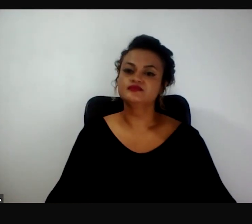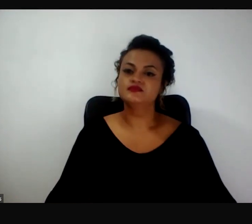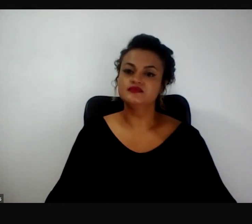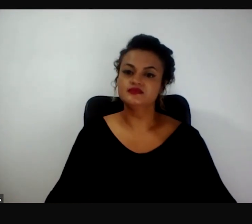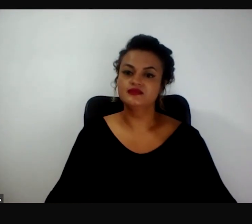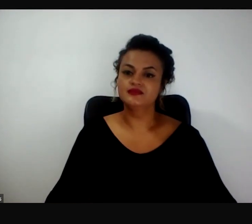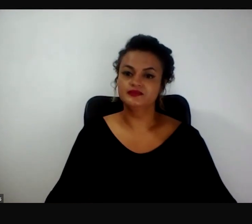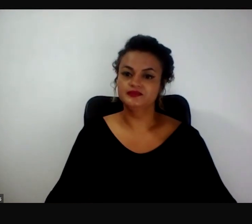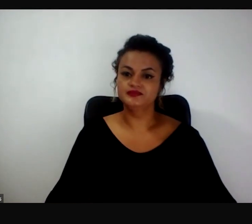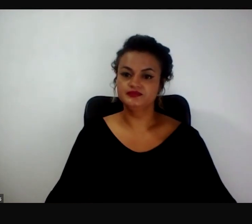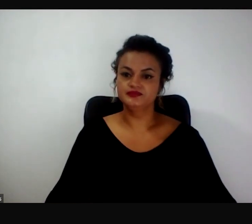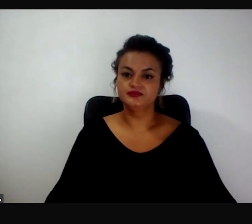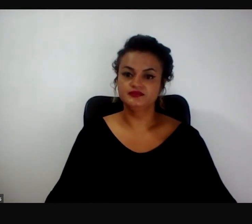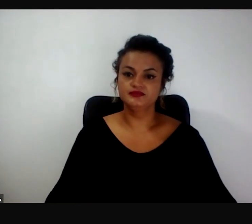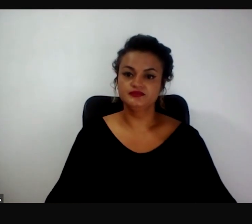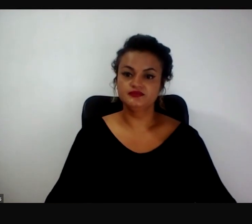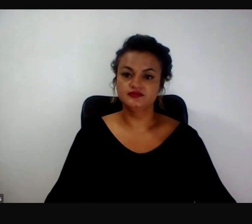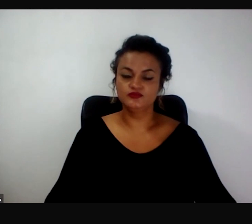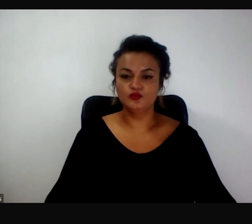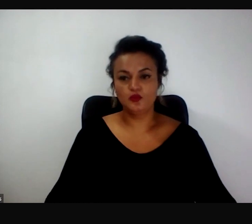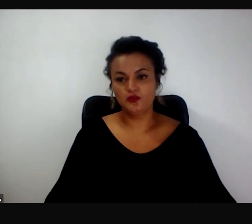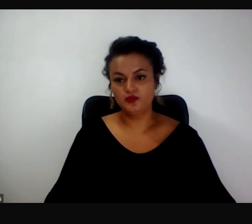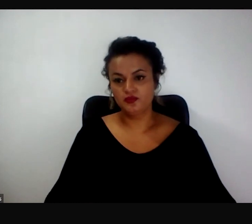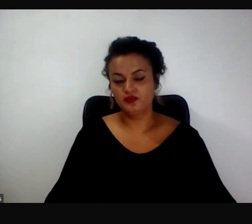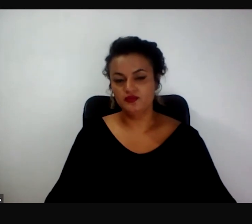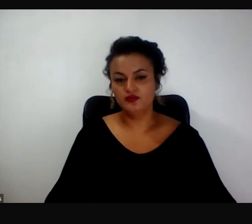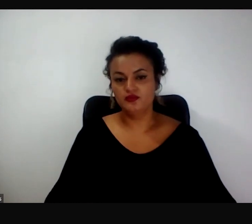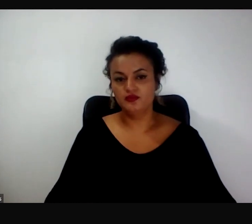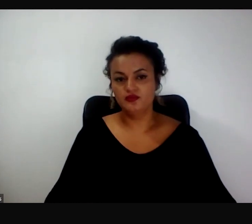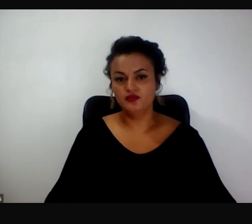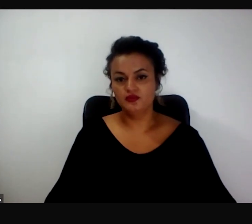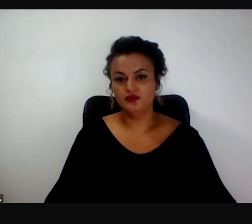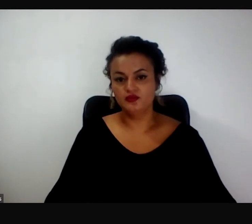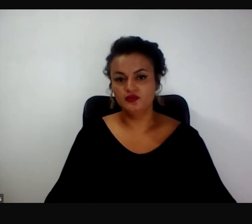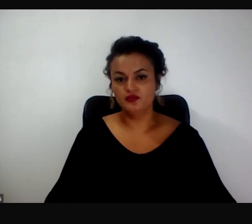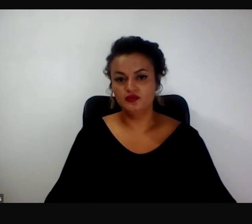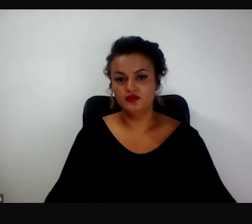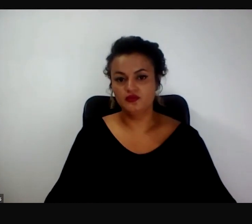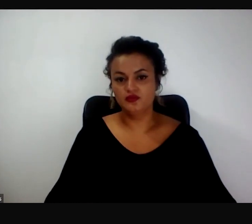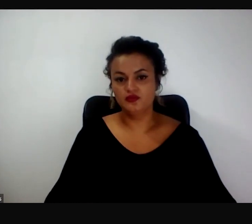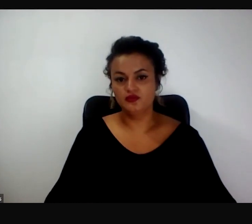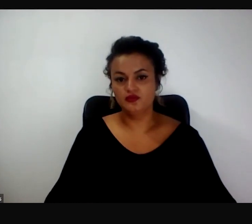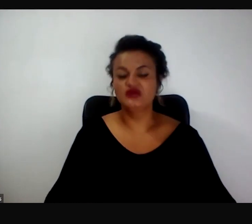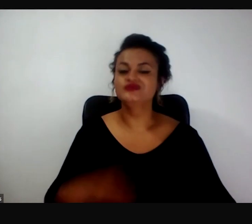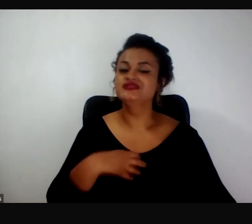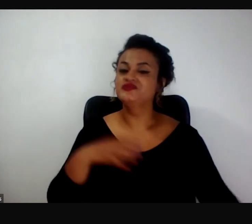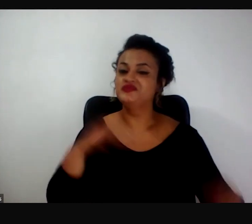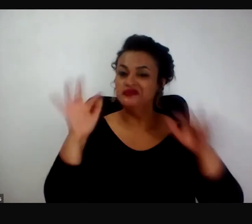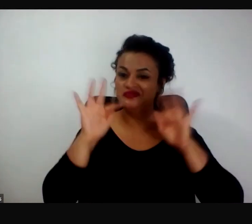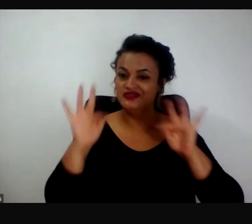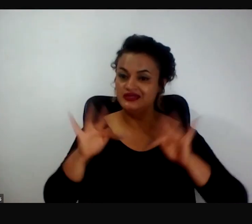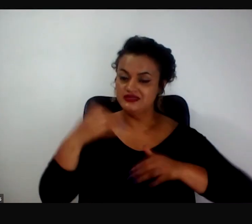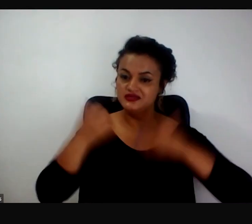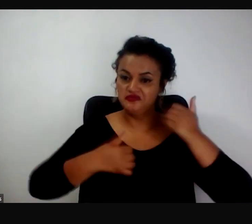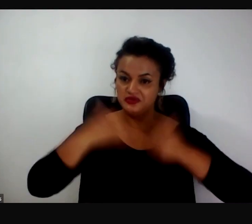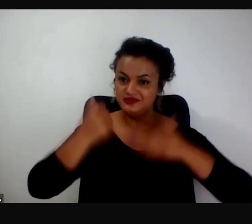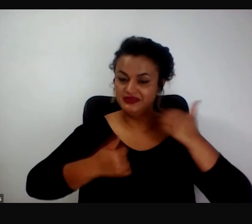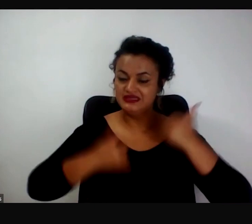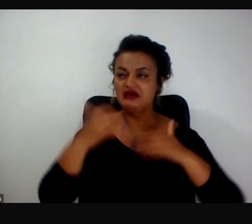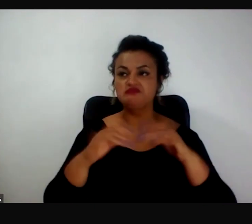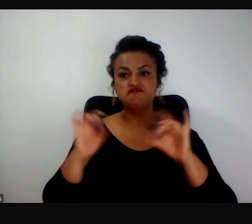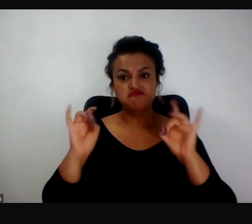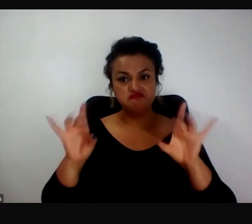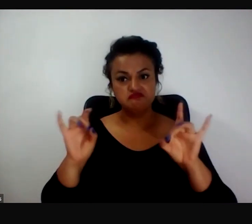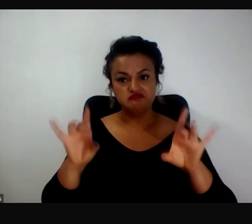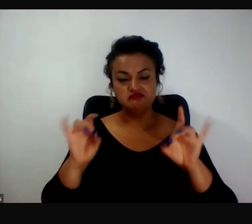Vadel ergue um copo d'água e o bebe. Eu, naturalmente, fico muito feliz em ouvir a exposição, muito rica, naturalmente, de alguém